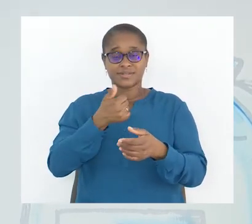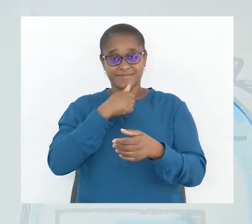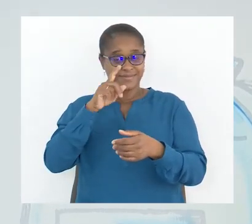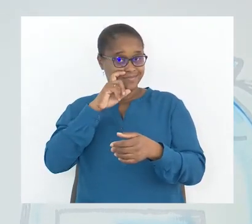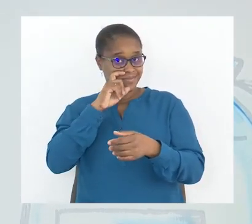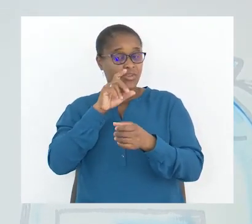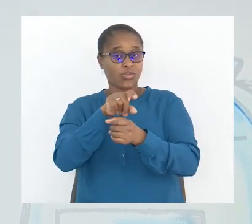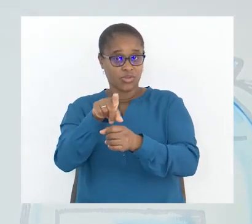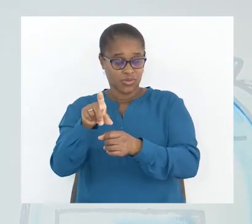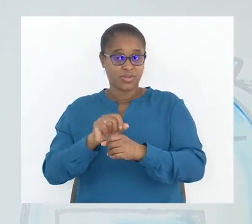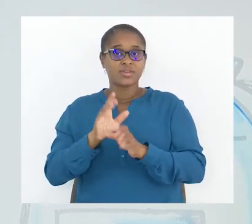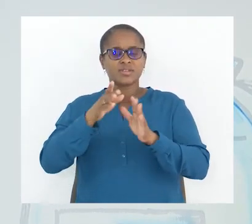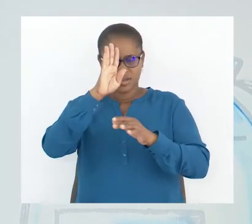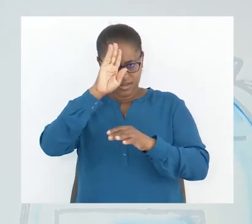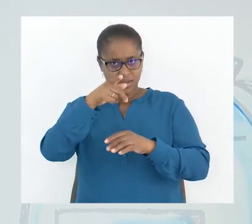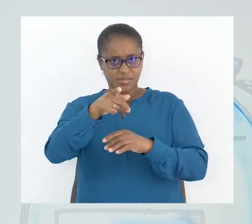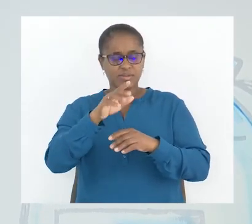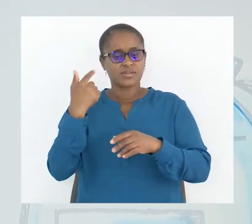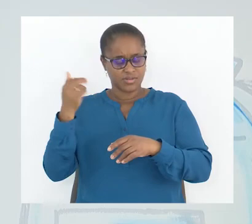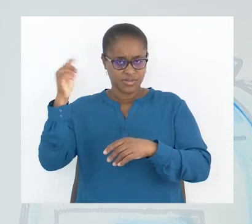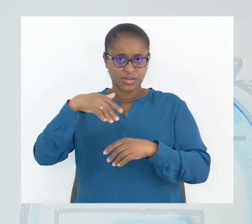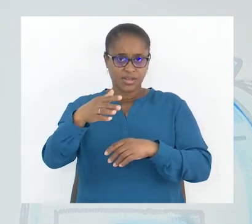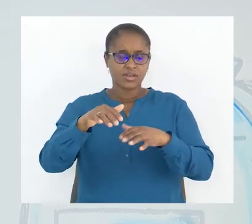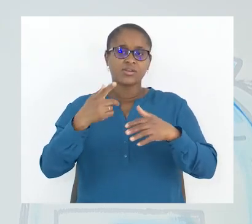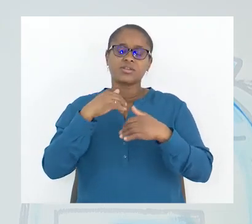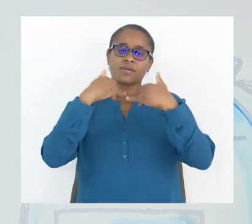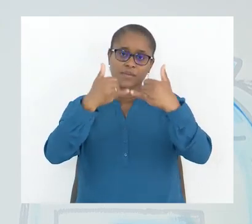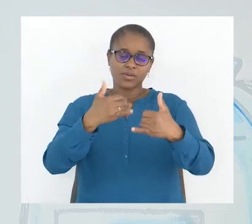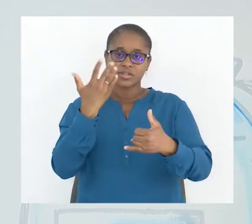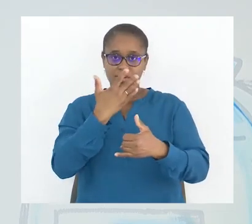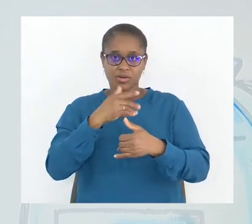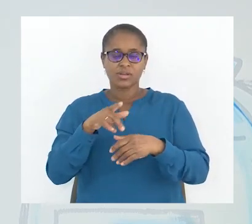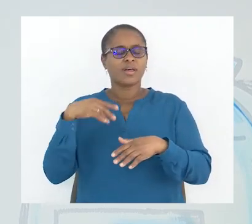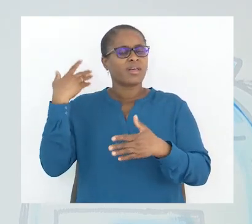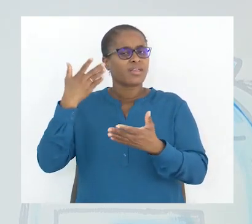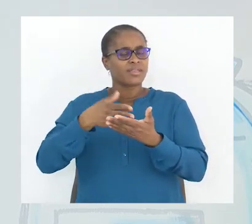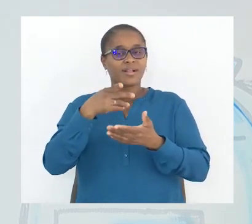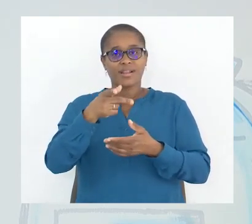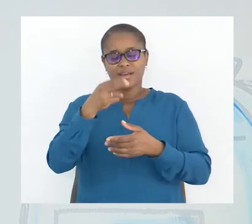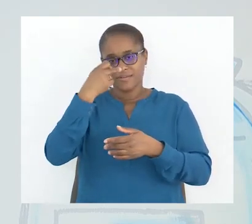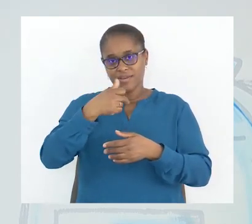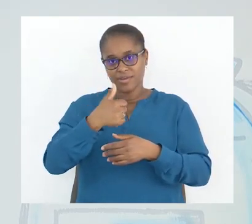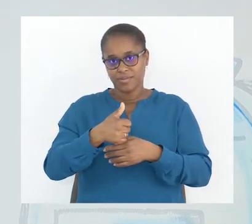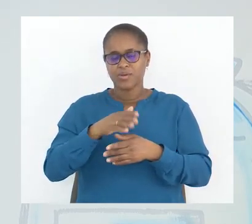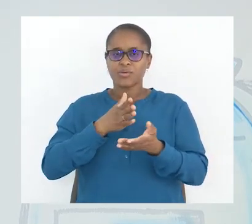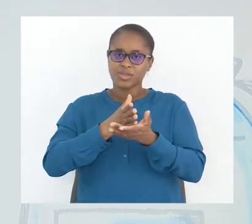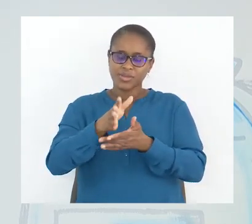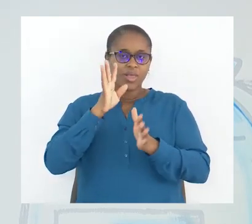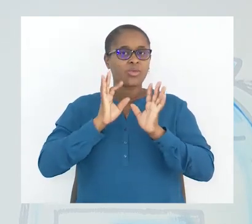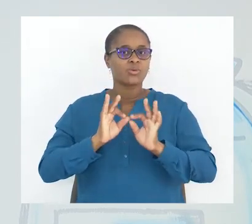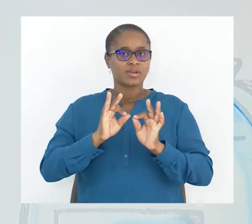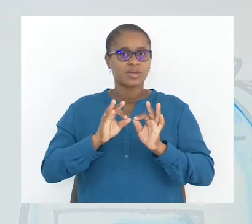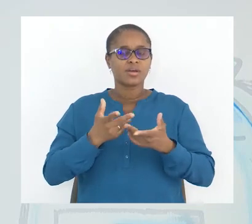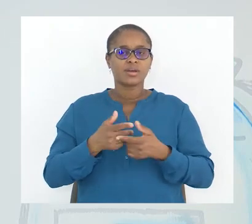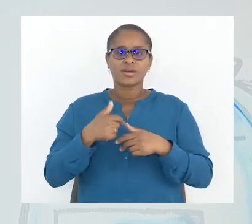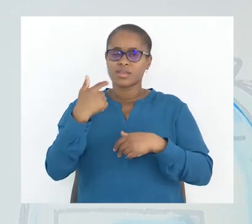coronavírus. E já sabes, estarei de volta na próxima aula. Até lá, fique bem, continua a cuidar, a